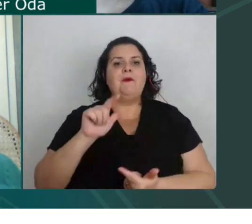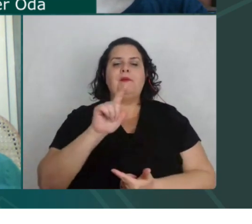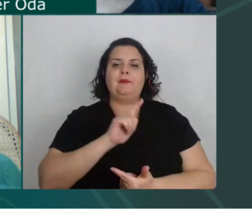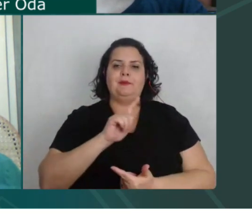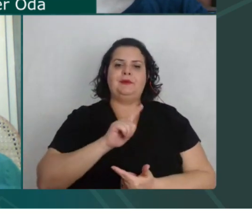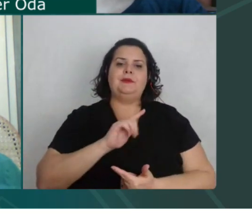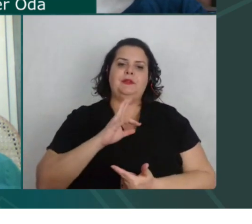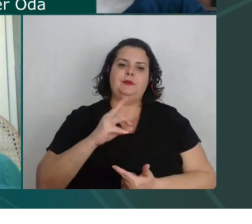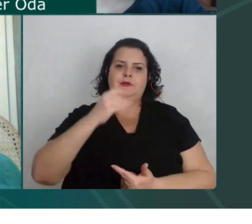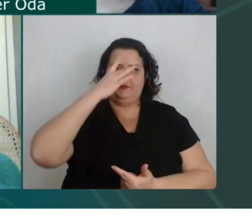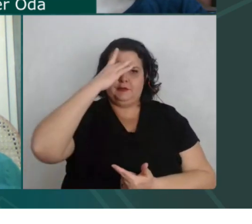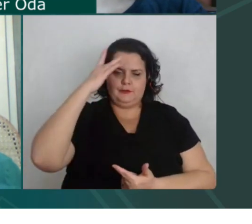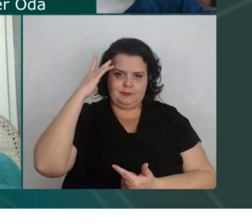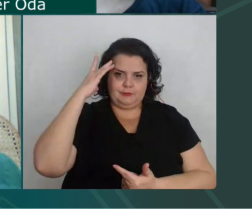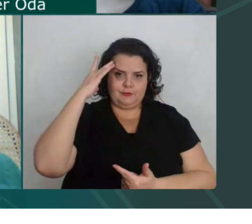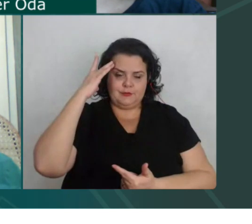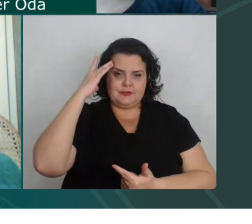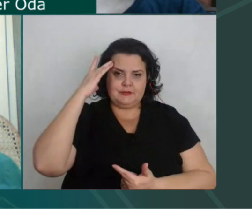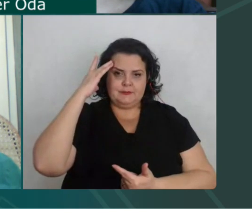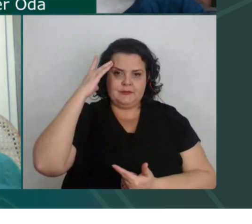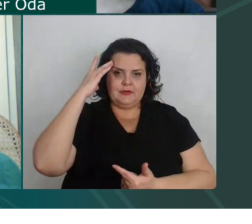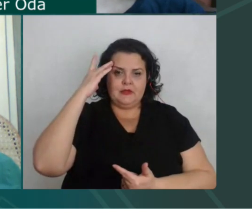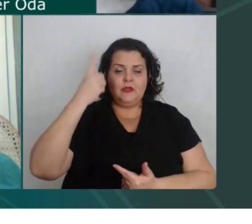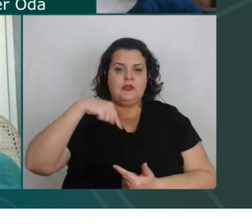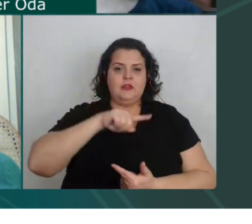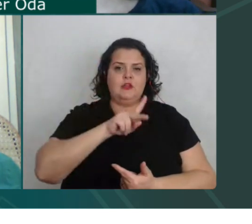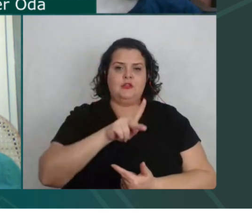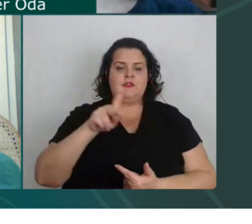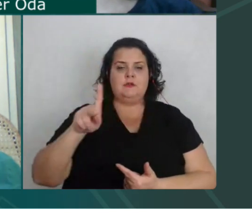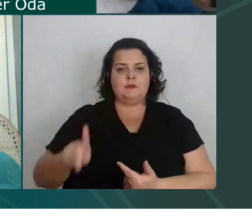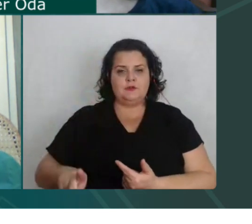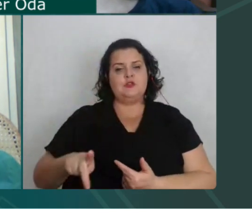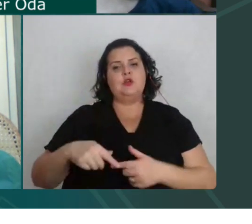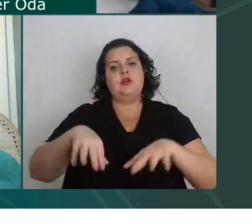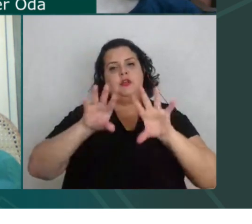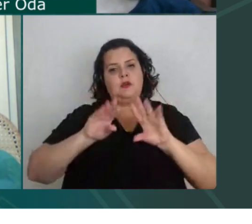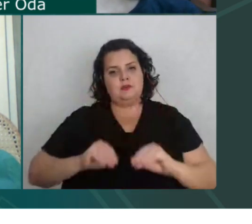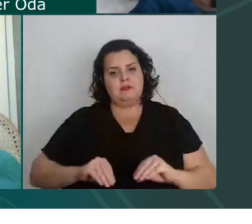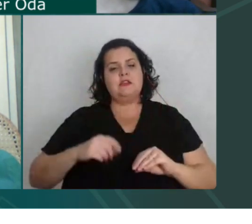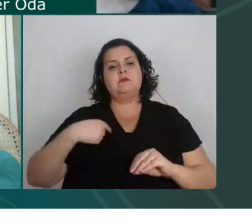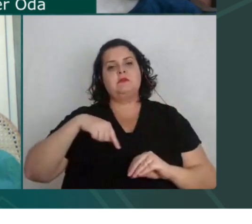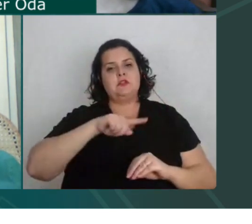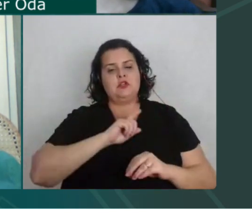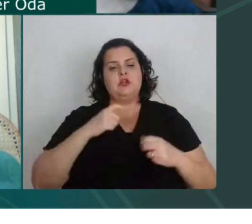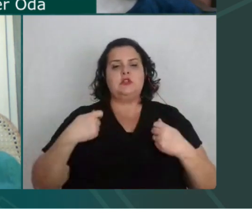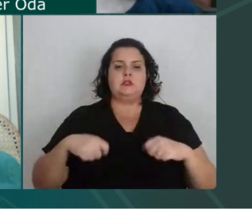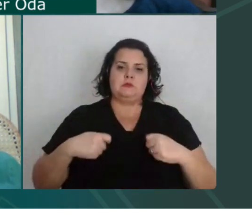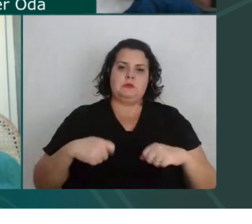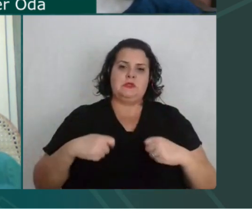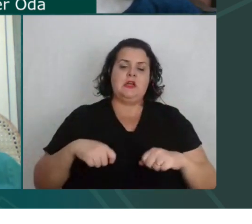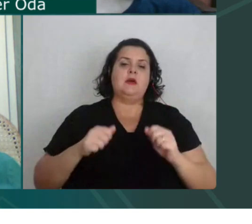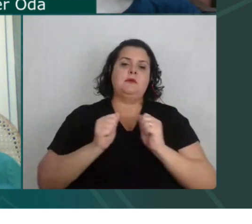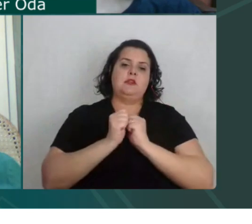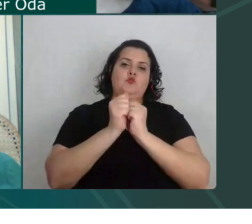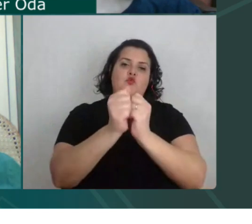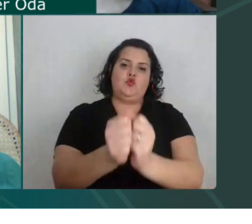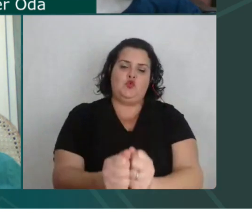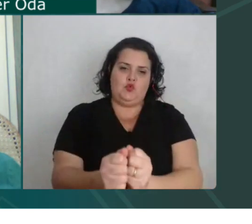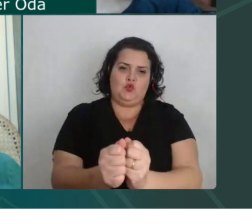tem o pessoal que merece. E nós que somos professores da Unifesp e que acompanhamos os estudantes aos serviços,